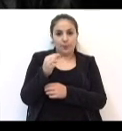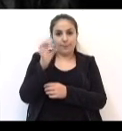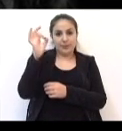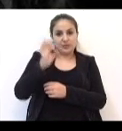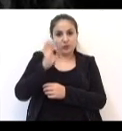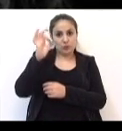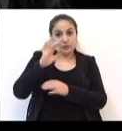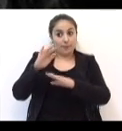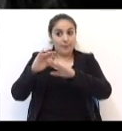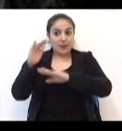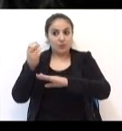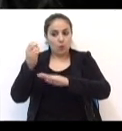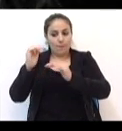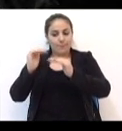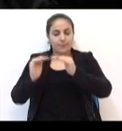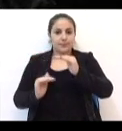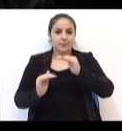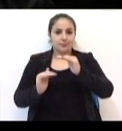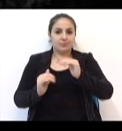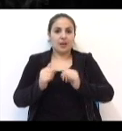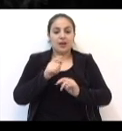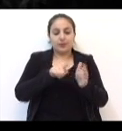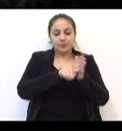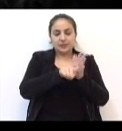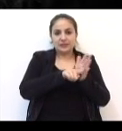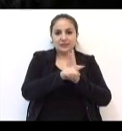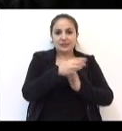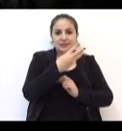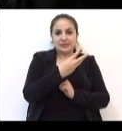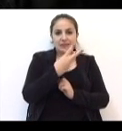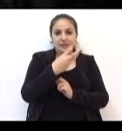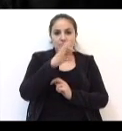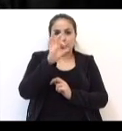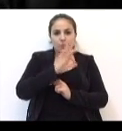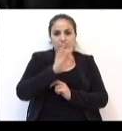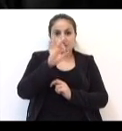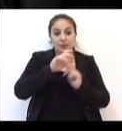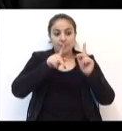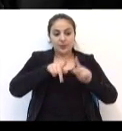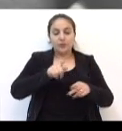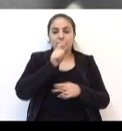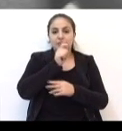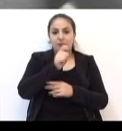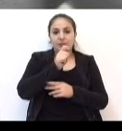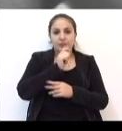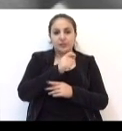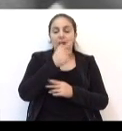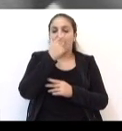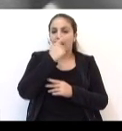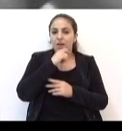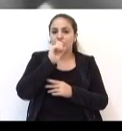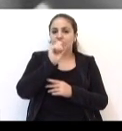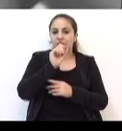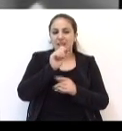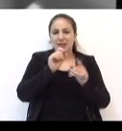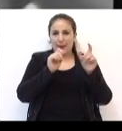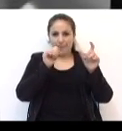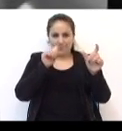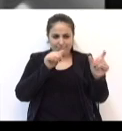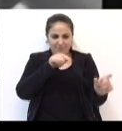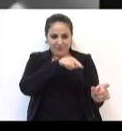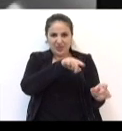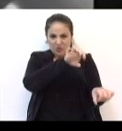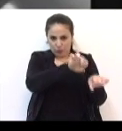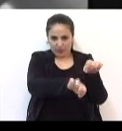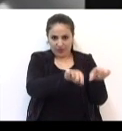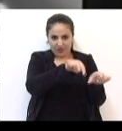ou para menos. Segundo a pesquisa, 33% dos entrevistados consideram que a vítima é